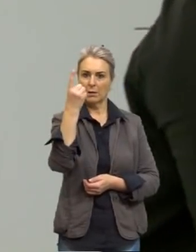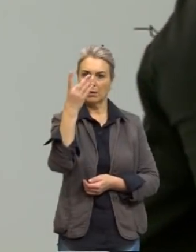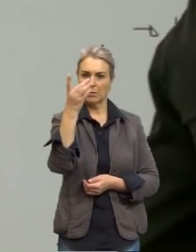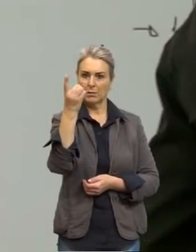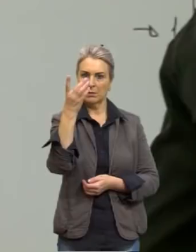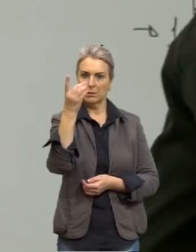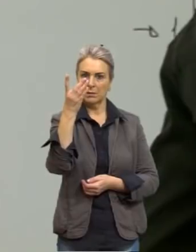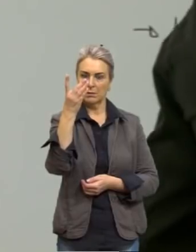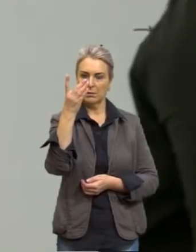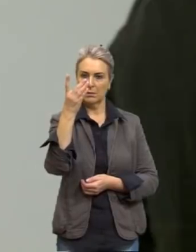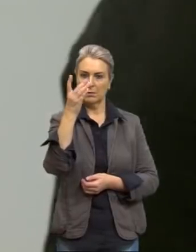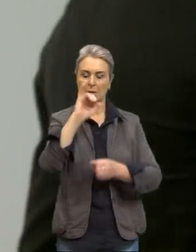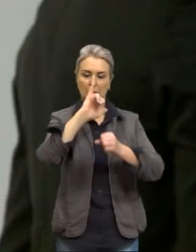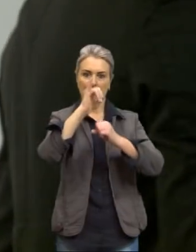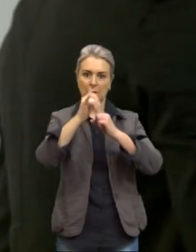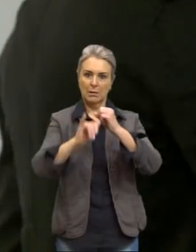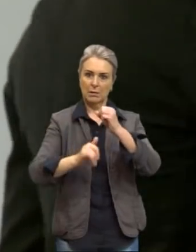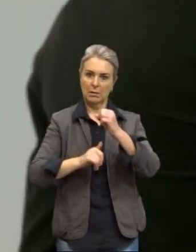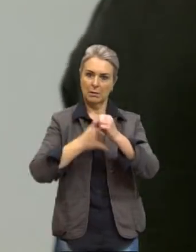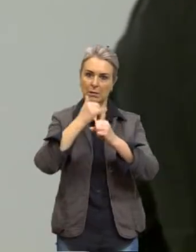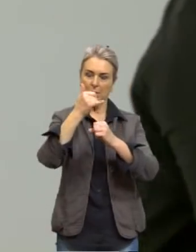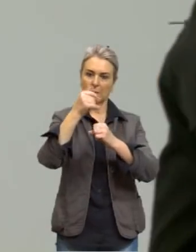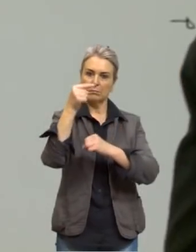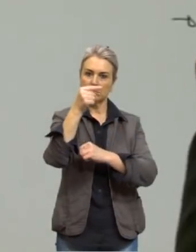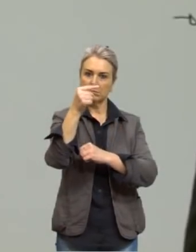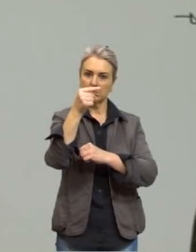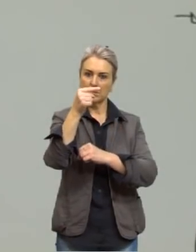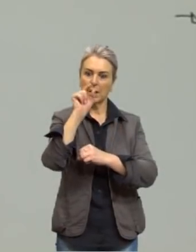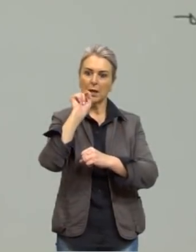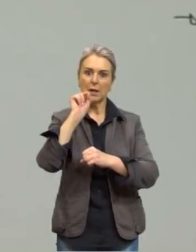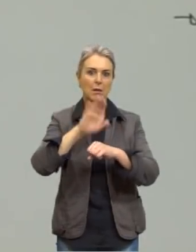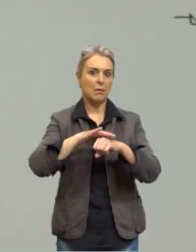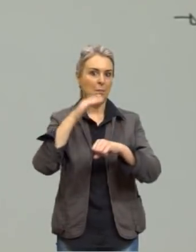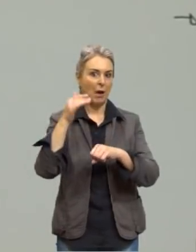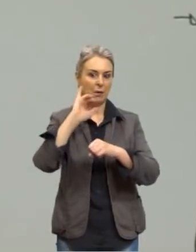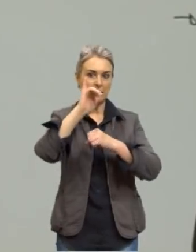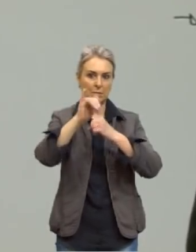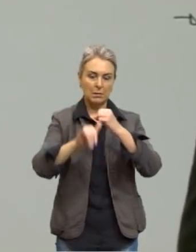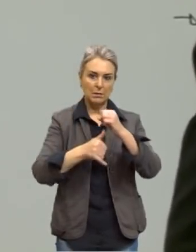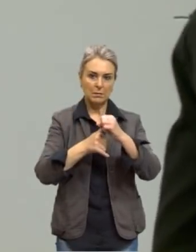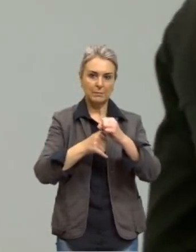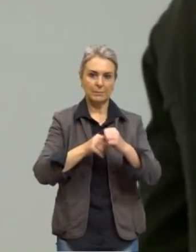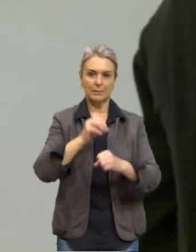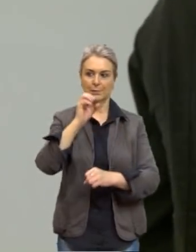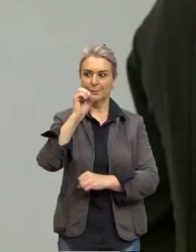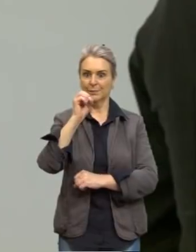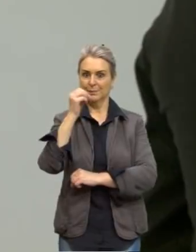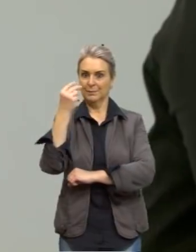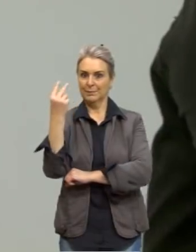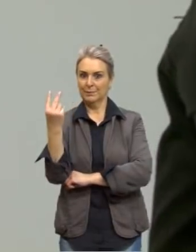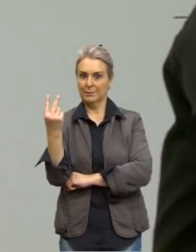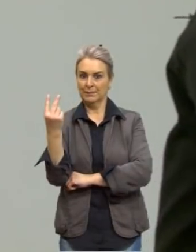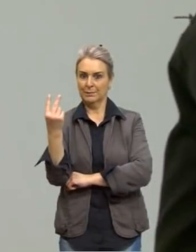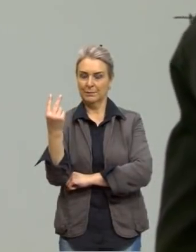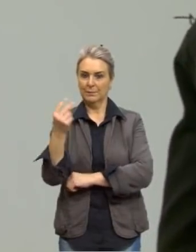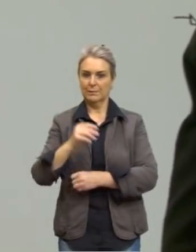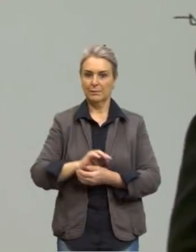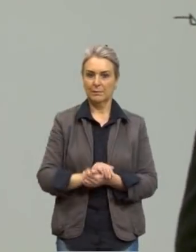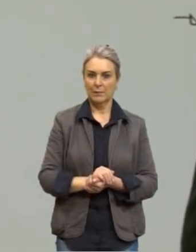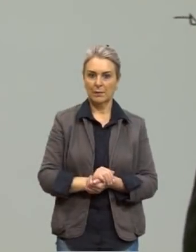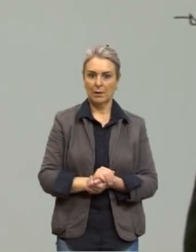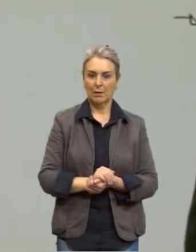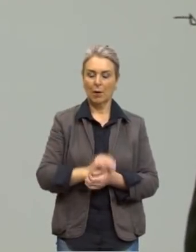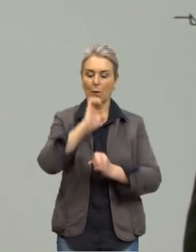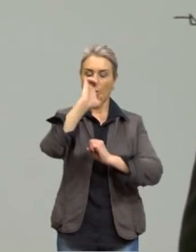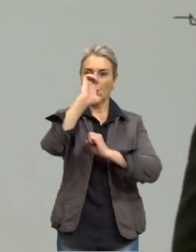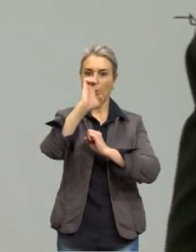a eletronegatividade conhece assim então quem é mais eletronegativo que o oxigênio então esse